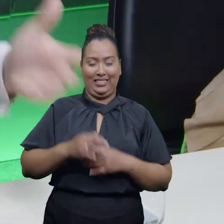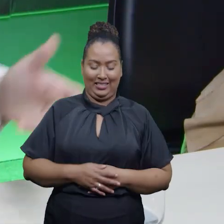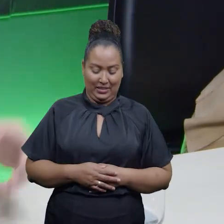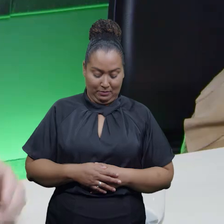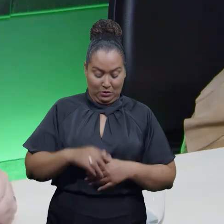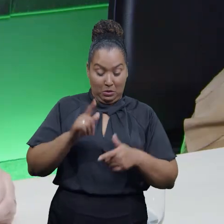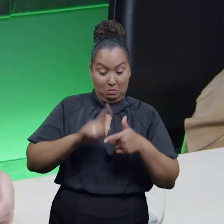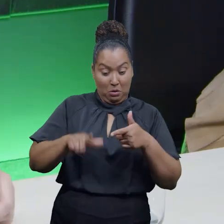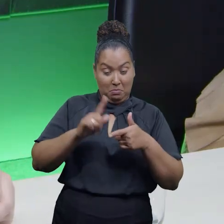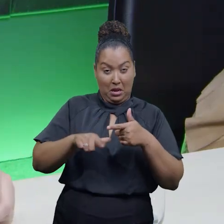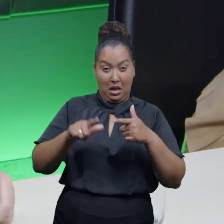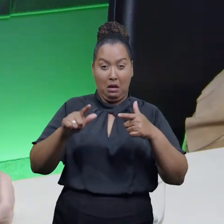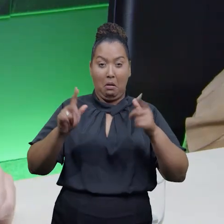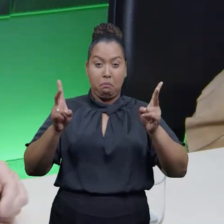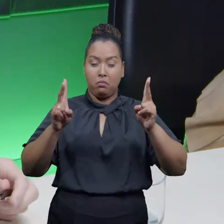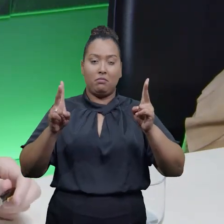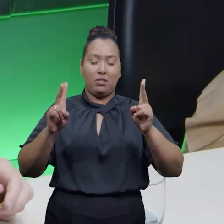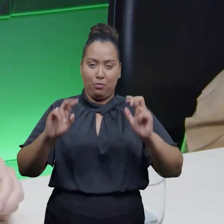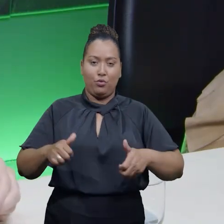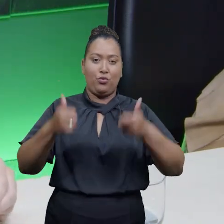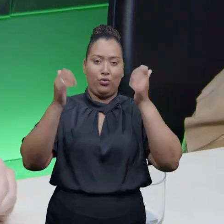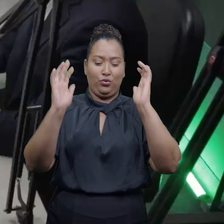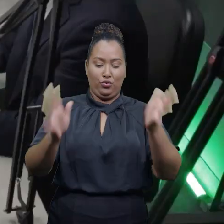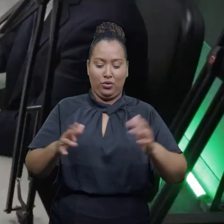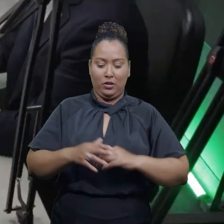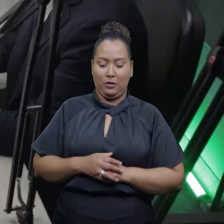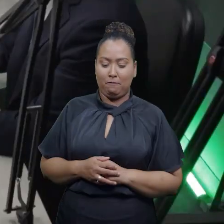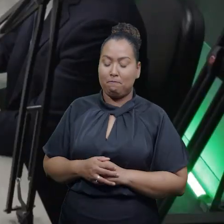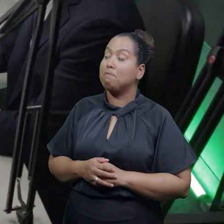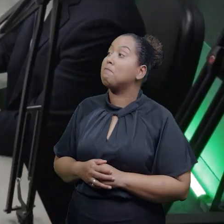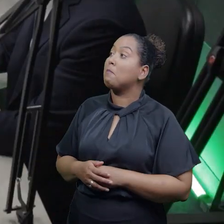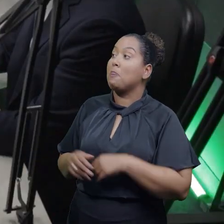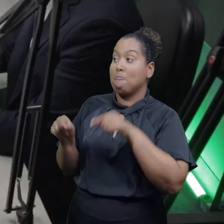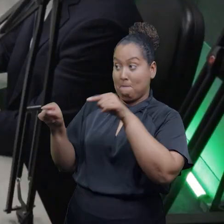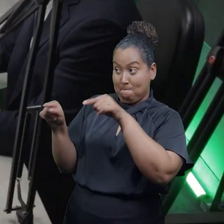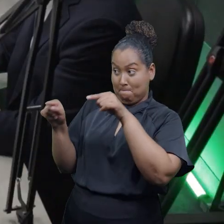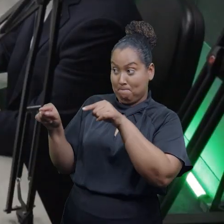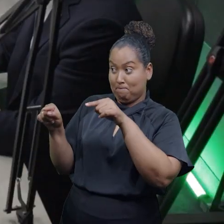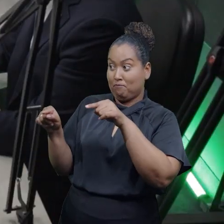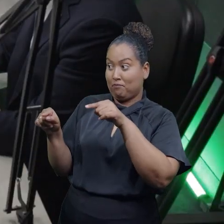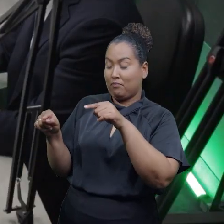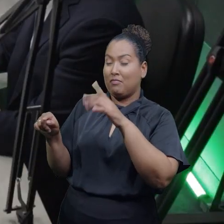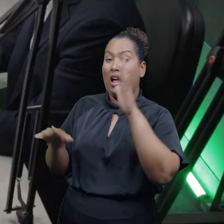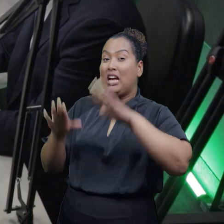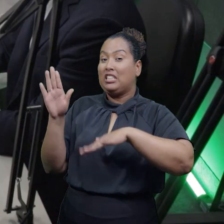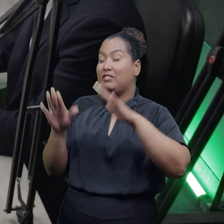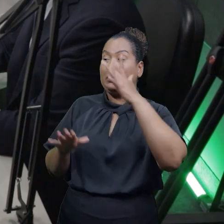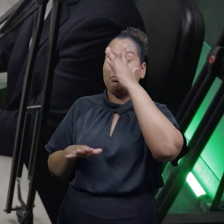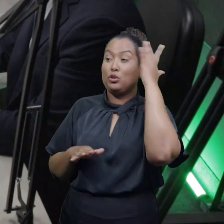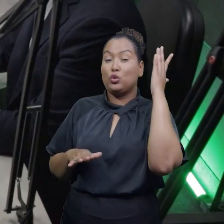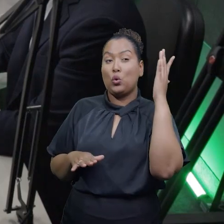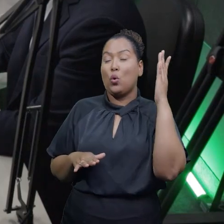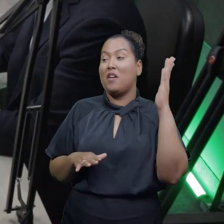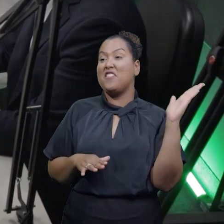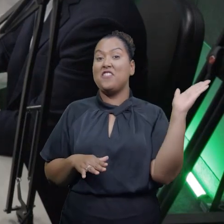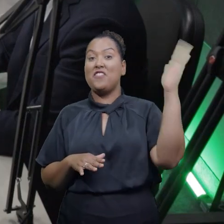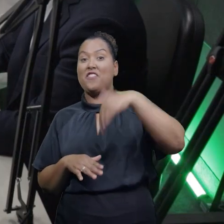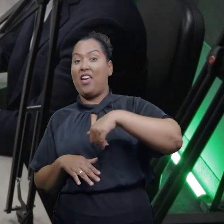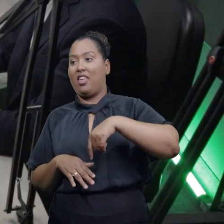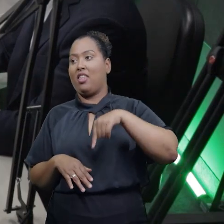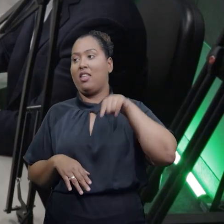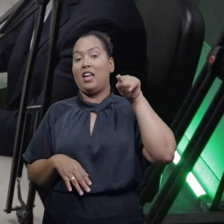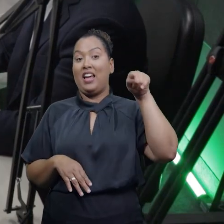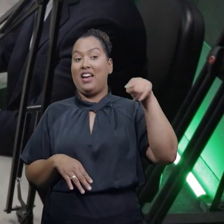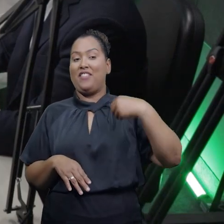nessa percepção do problema nós evoluímos bastante. Sobre isso, é bom lembrar que muitas vezes a situação de onde ela veio,